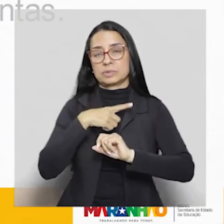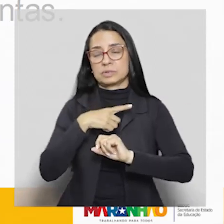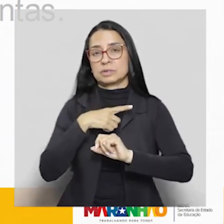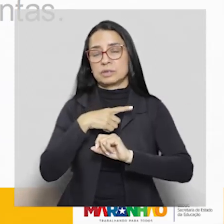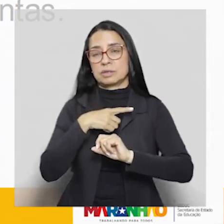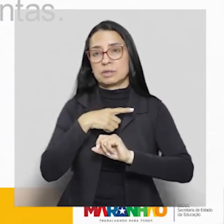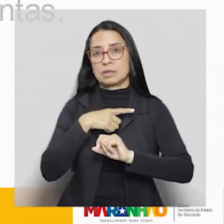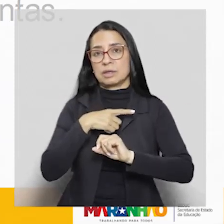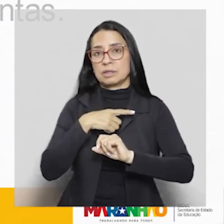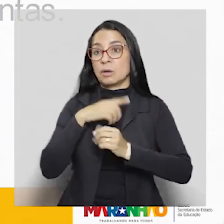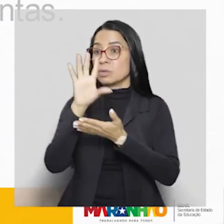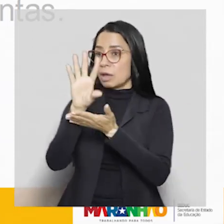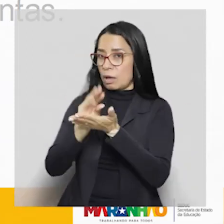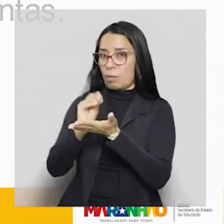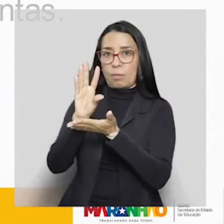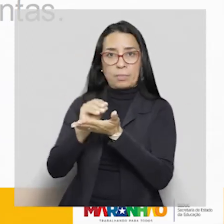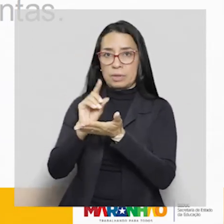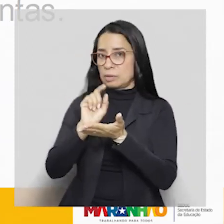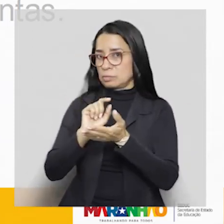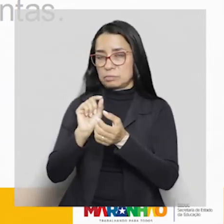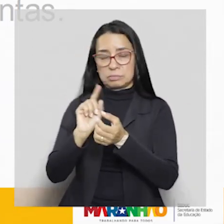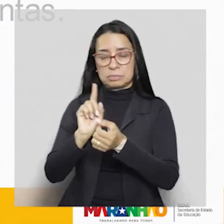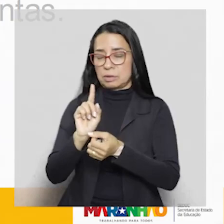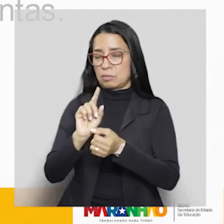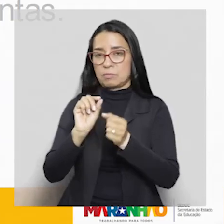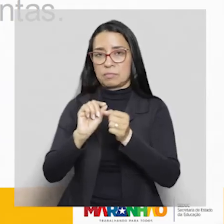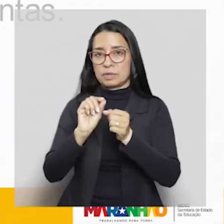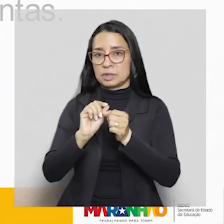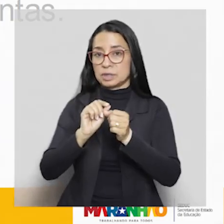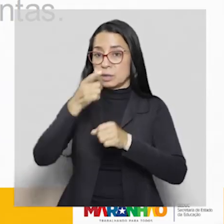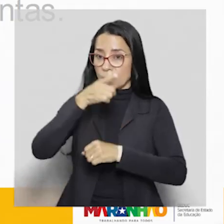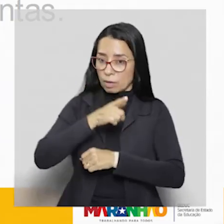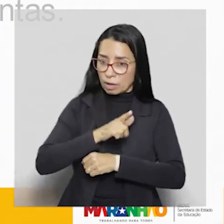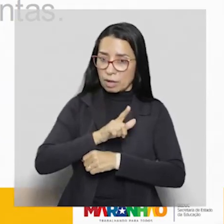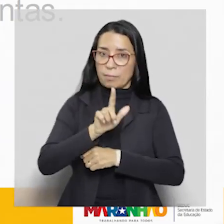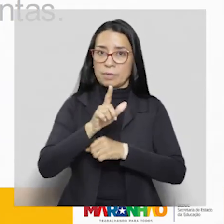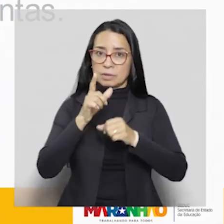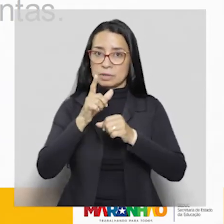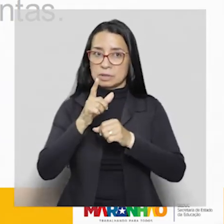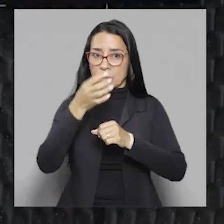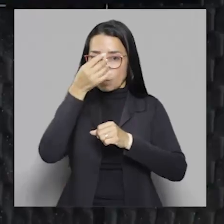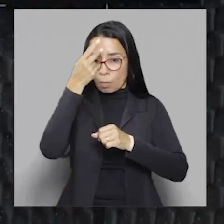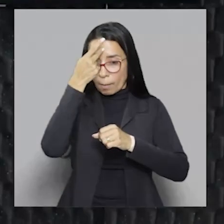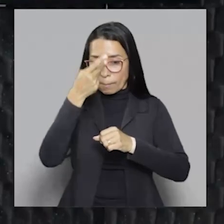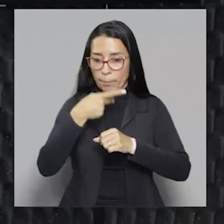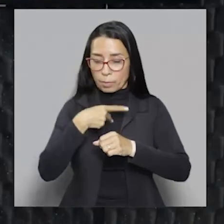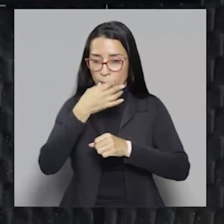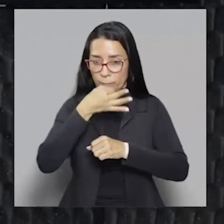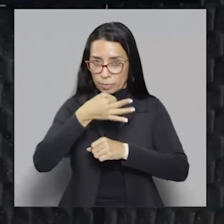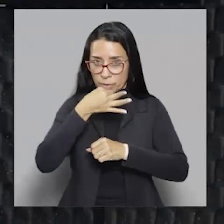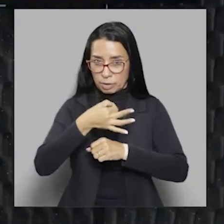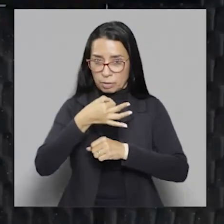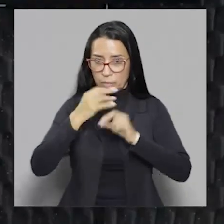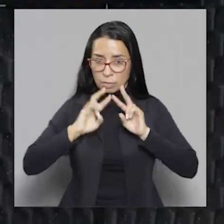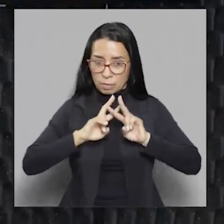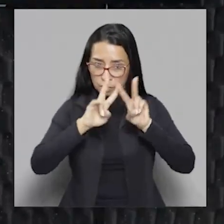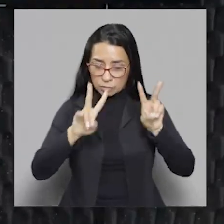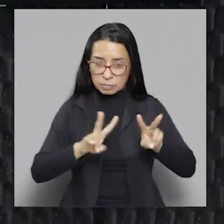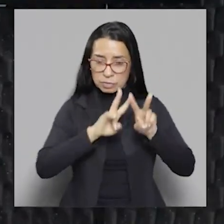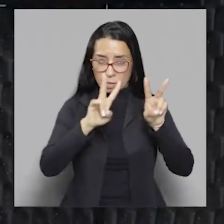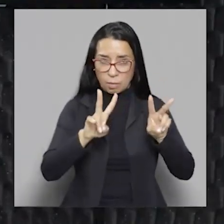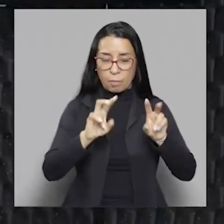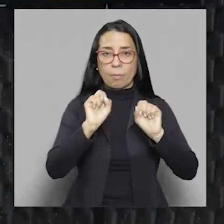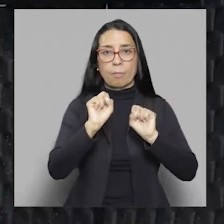está copiando, ele está fazendo uma releitura sobre a visão dele, né? E aí ele poderia fazer uma série de outras situações. Por exemplo, eu